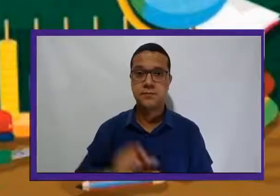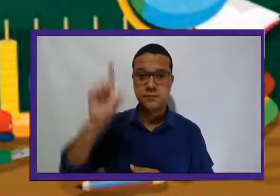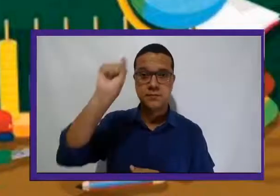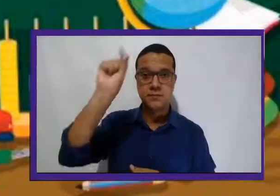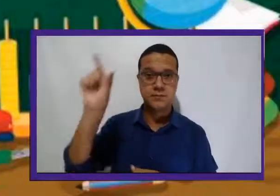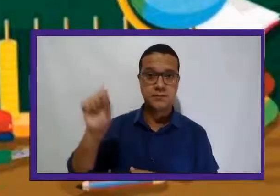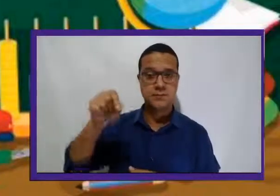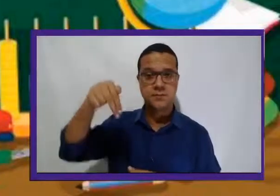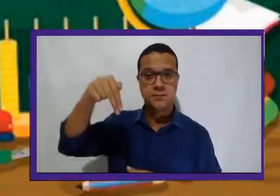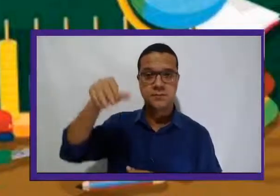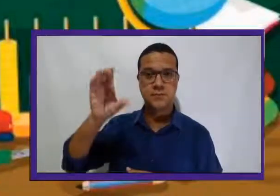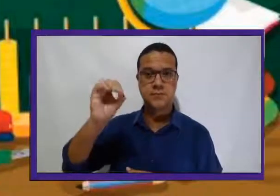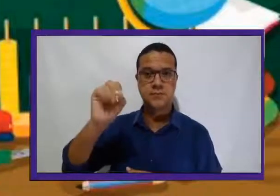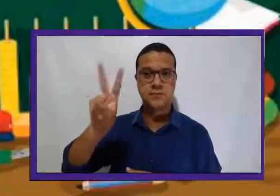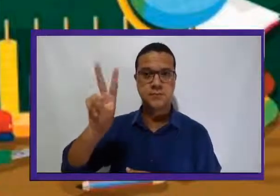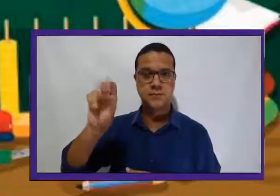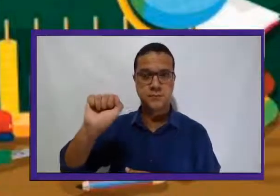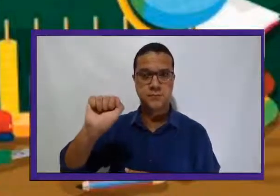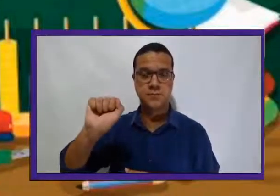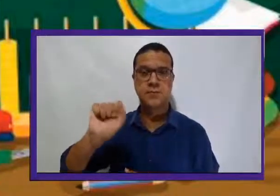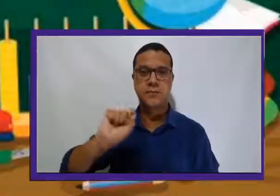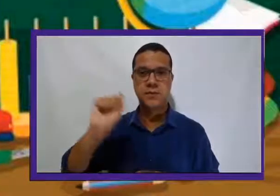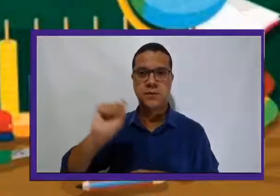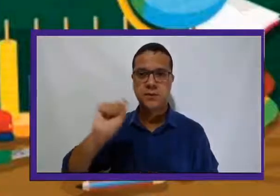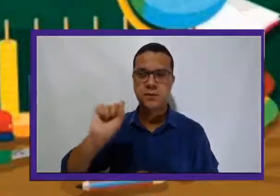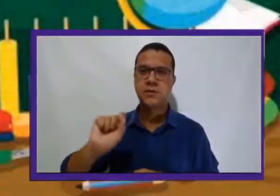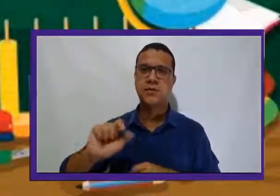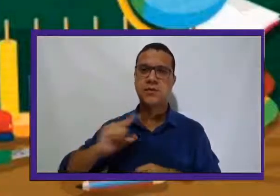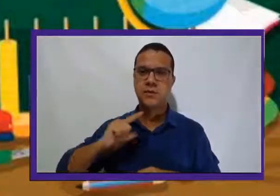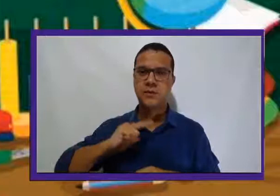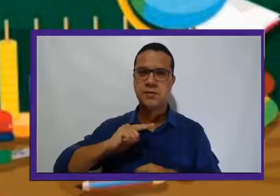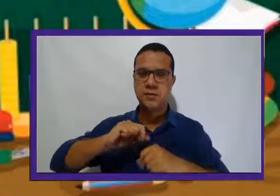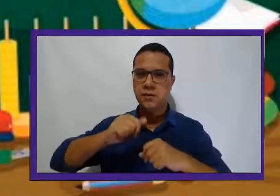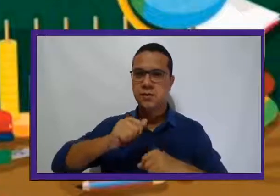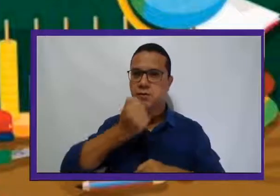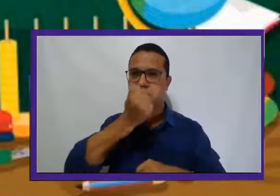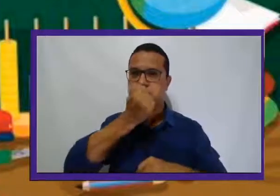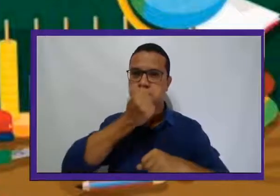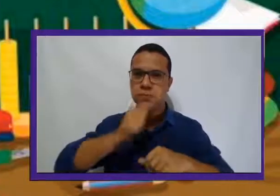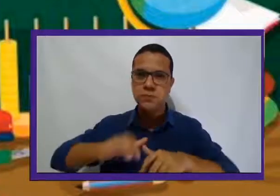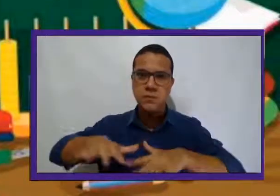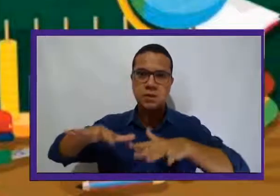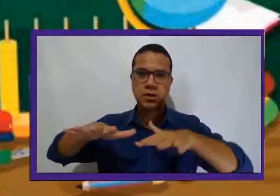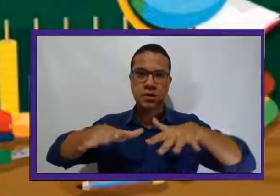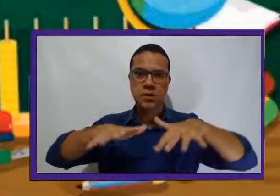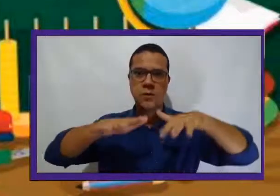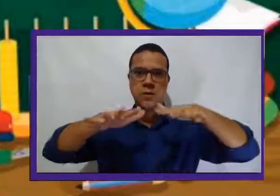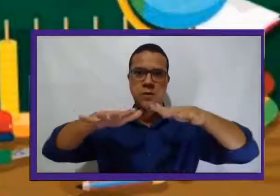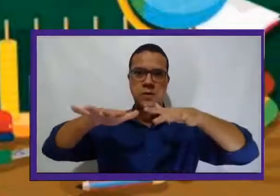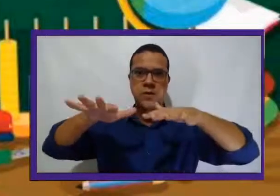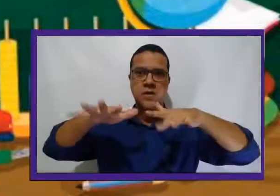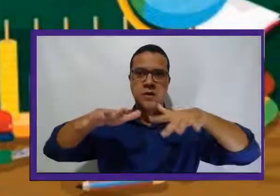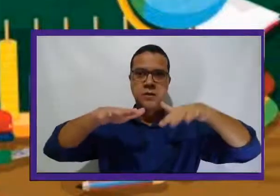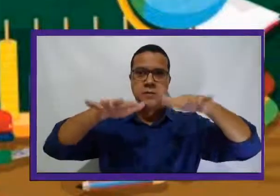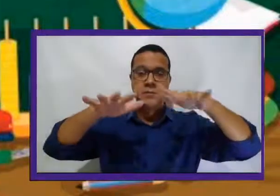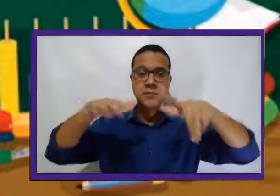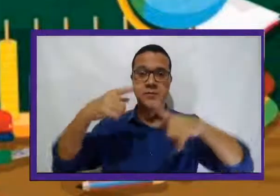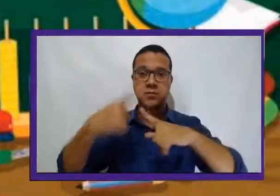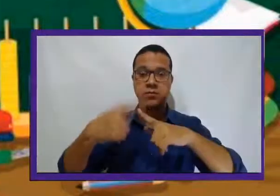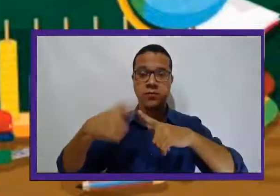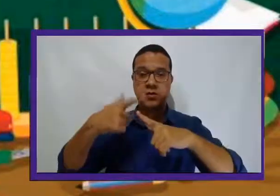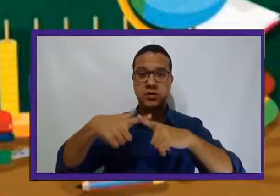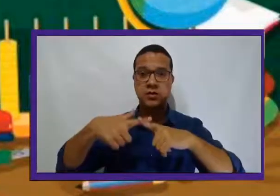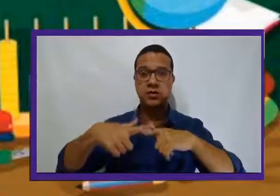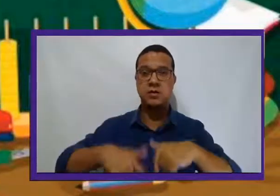A lua nova Ela é a lua Em que há A maior elevação Da água Por quê? Porque lua E